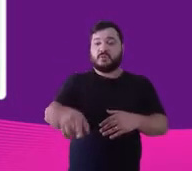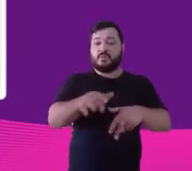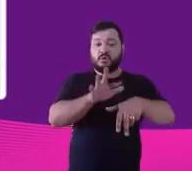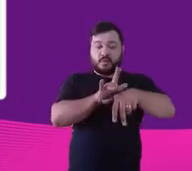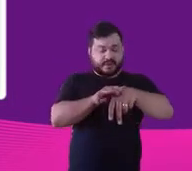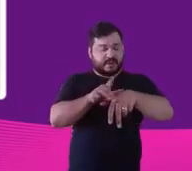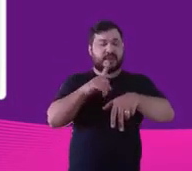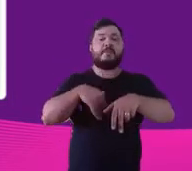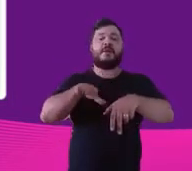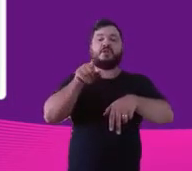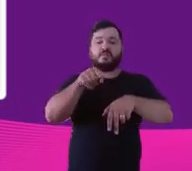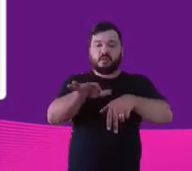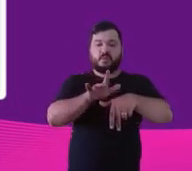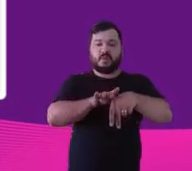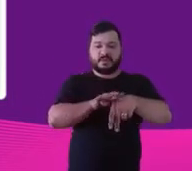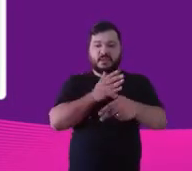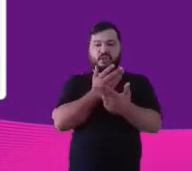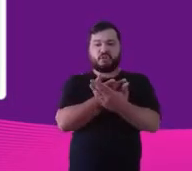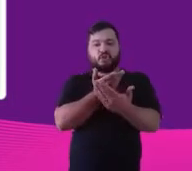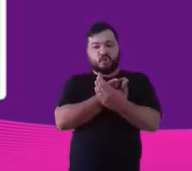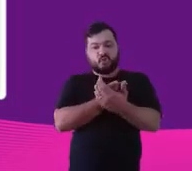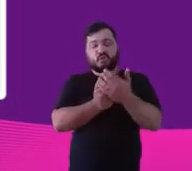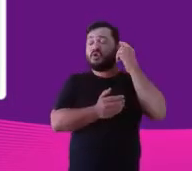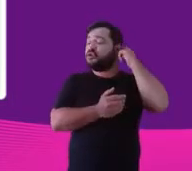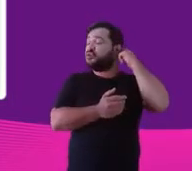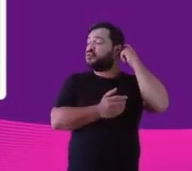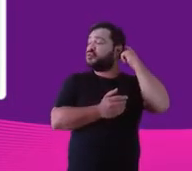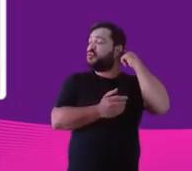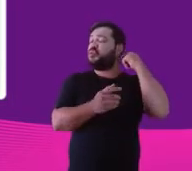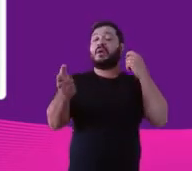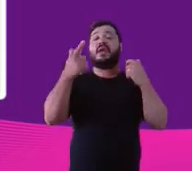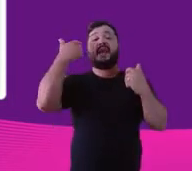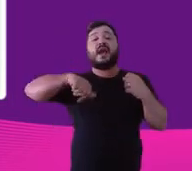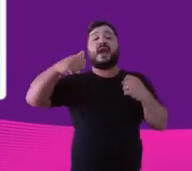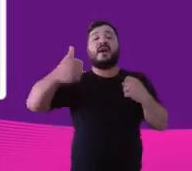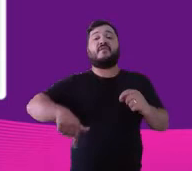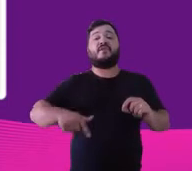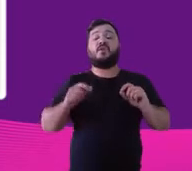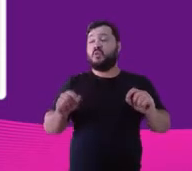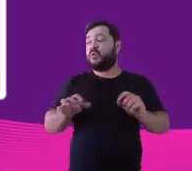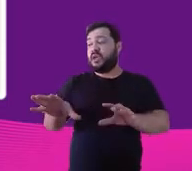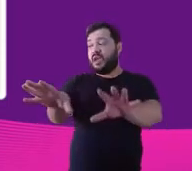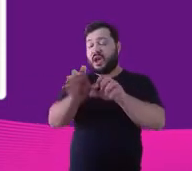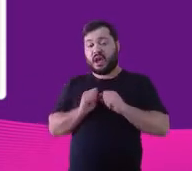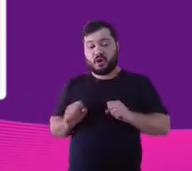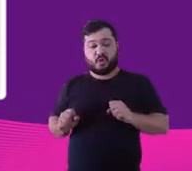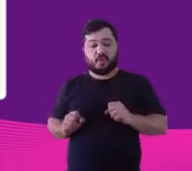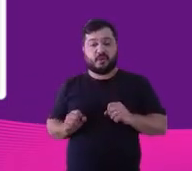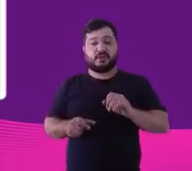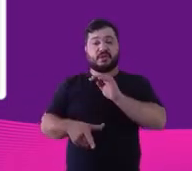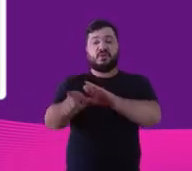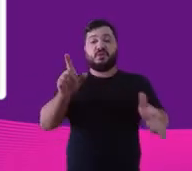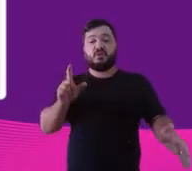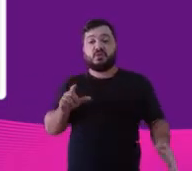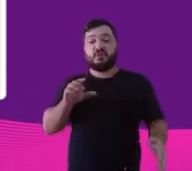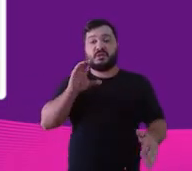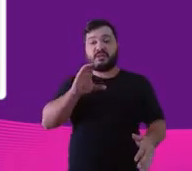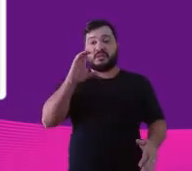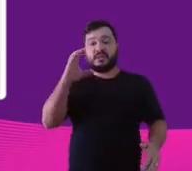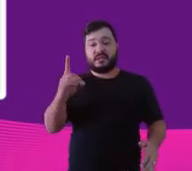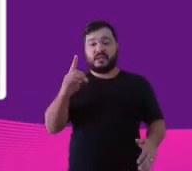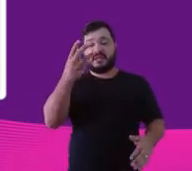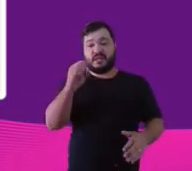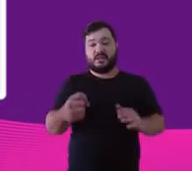incluídos mais nenhum paciente tudo né ele avaliou a incorporação do antes e de 38